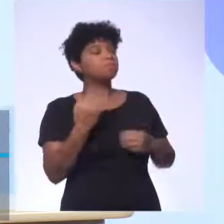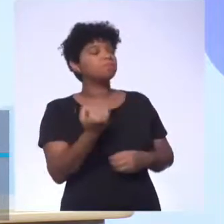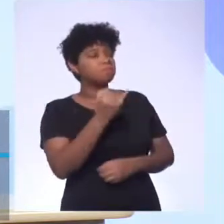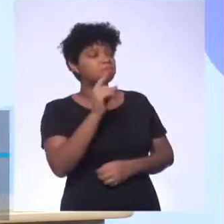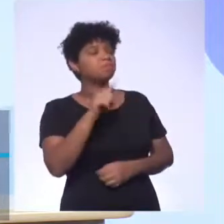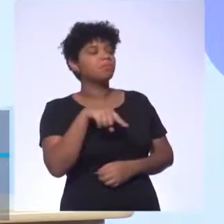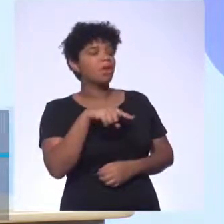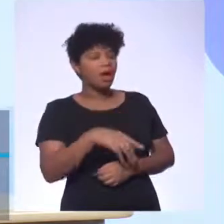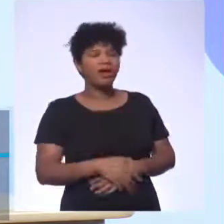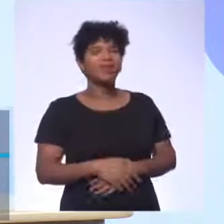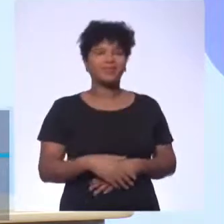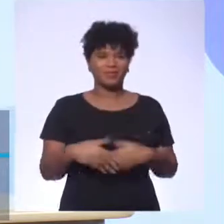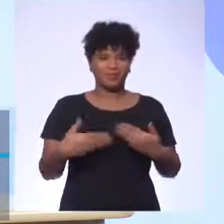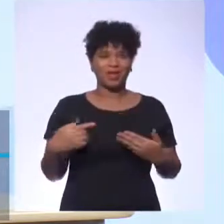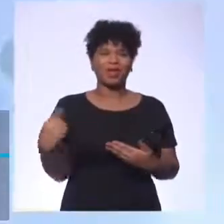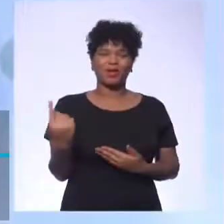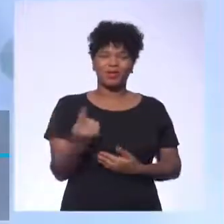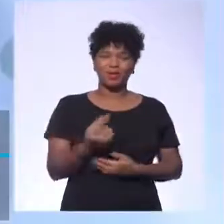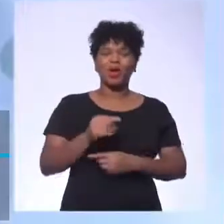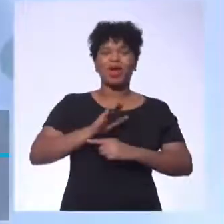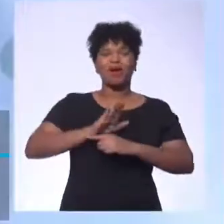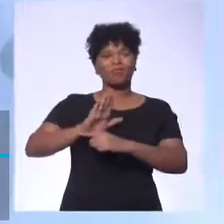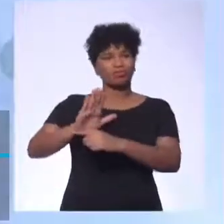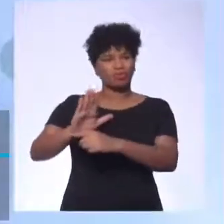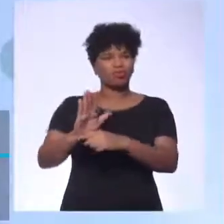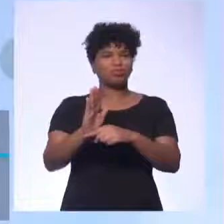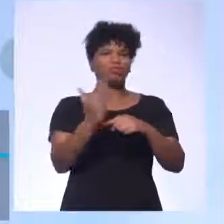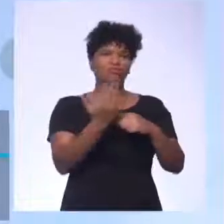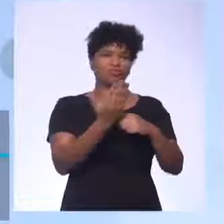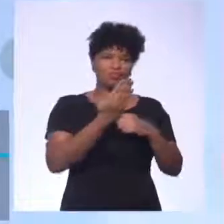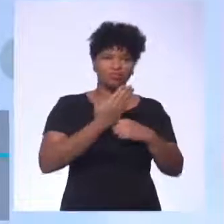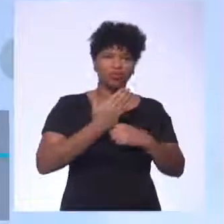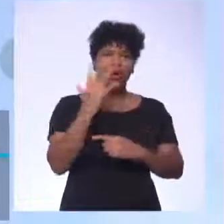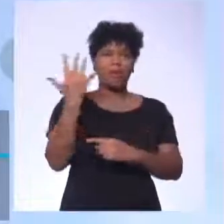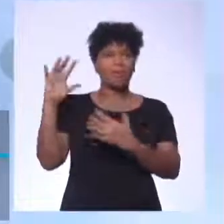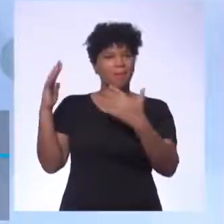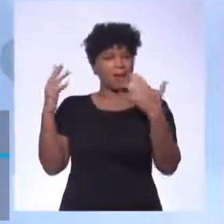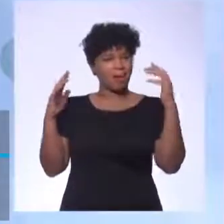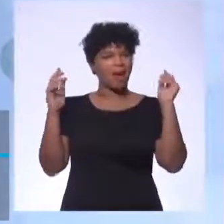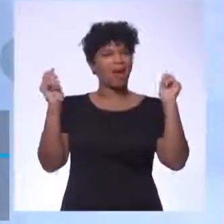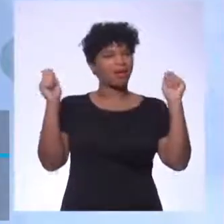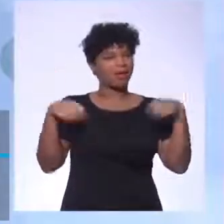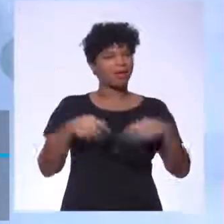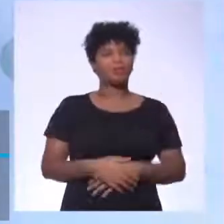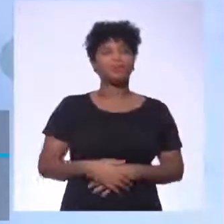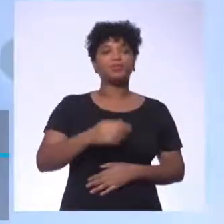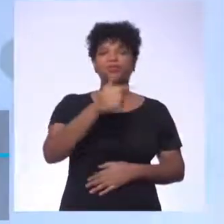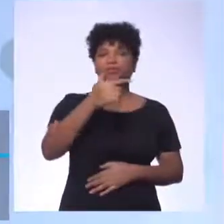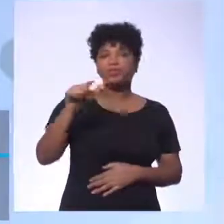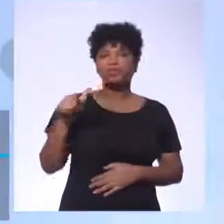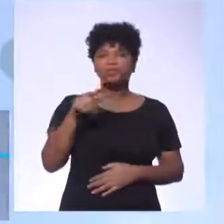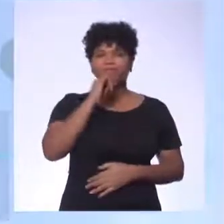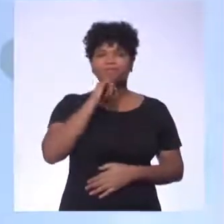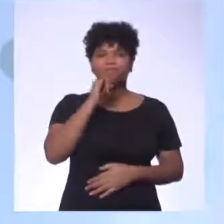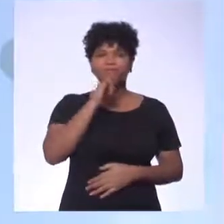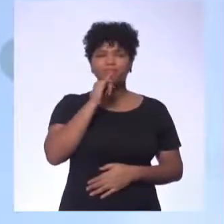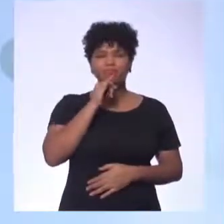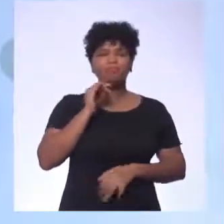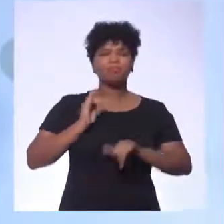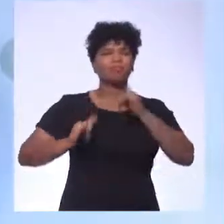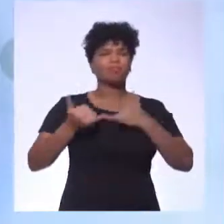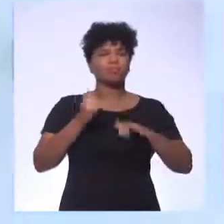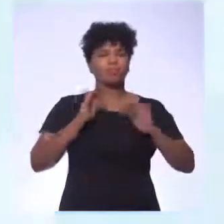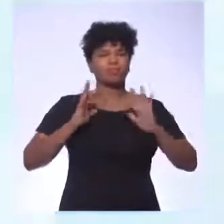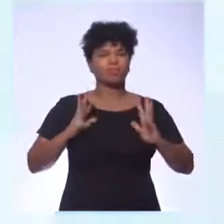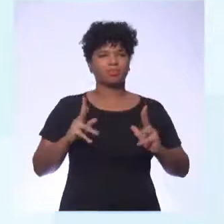meio ambiente também. Perfeito. Então, ó, nós temos aqui, então, só para citar mais um exemplo, né, de energia limpa, que